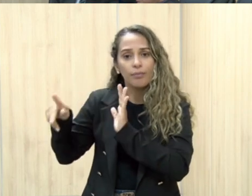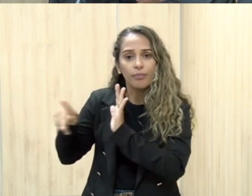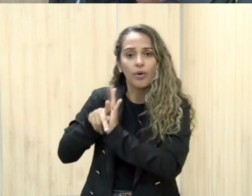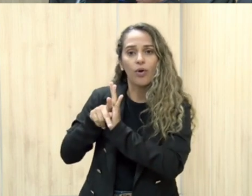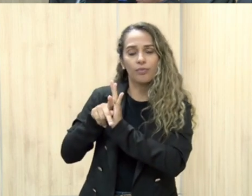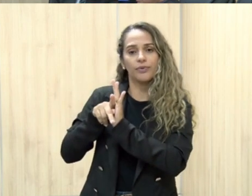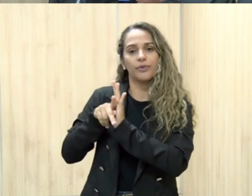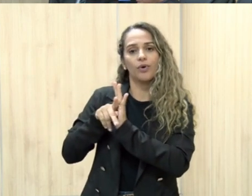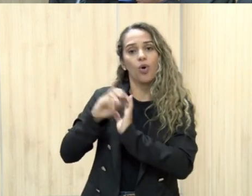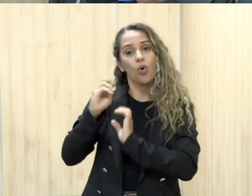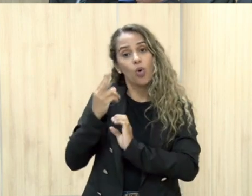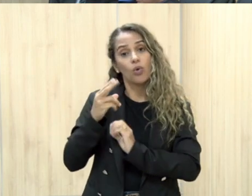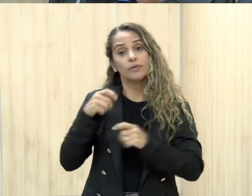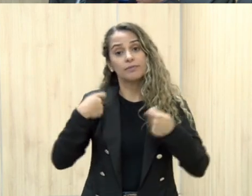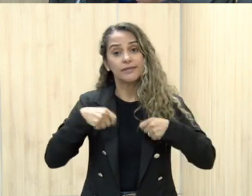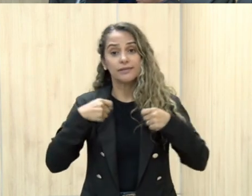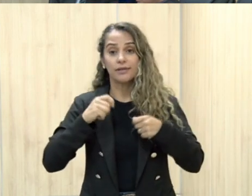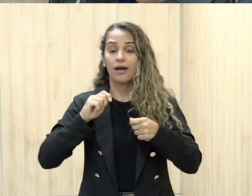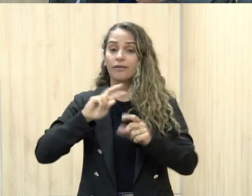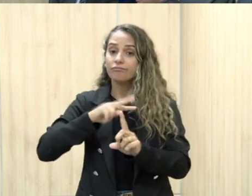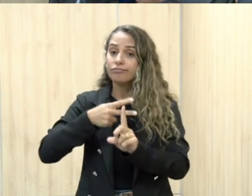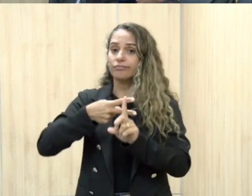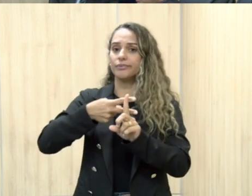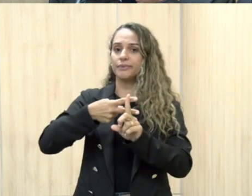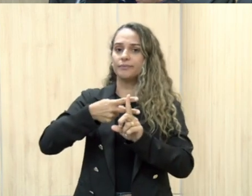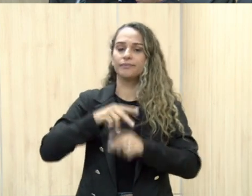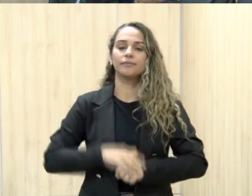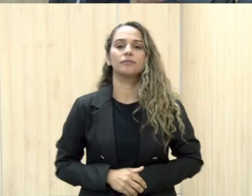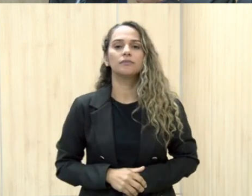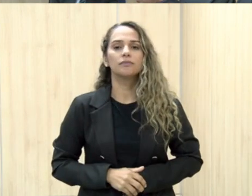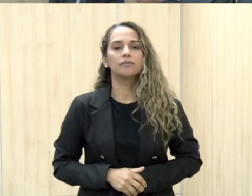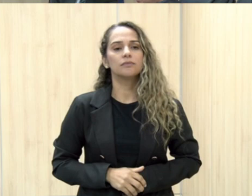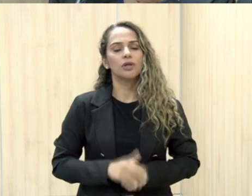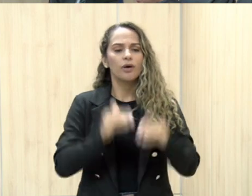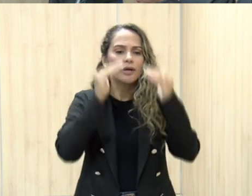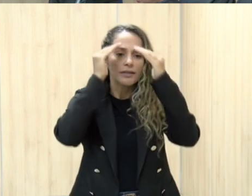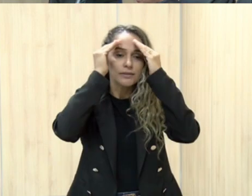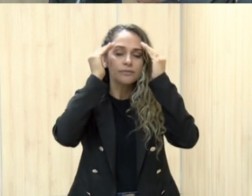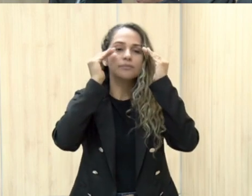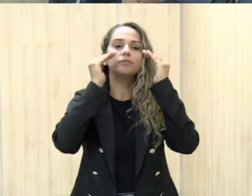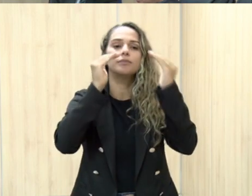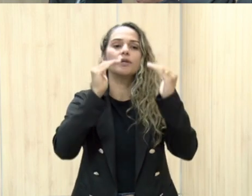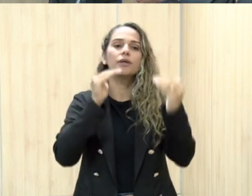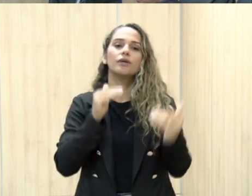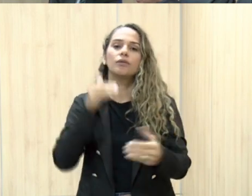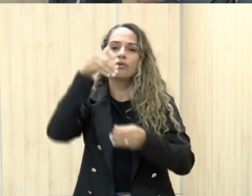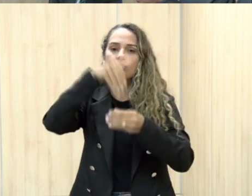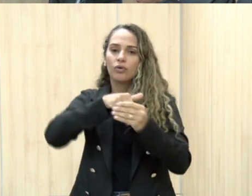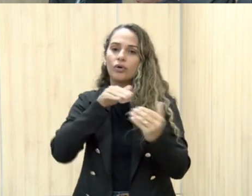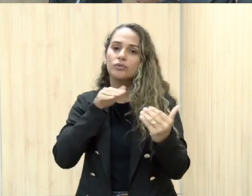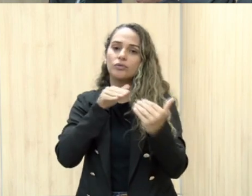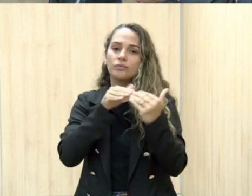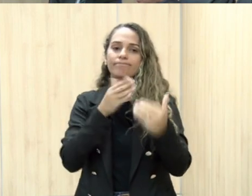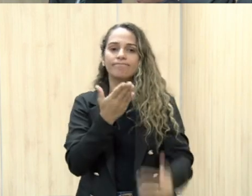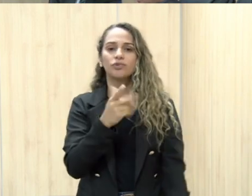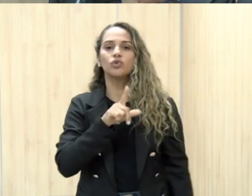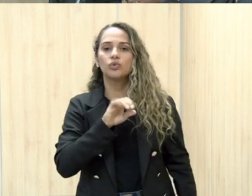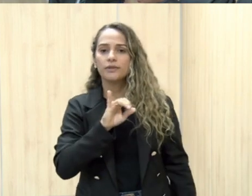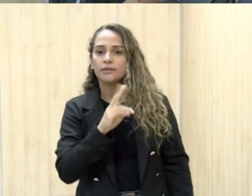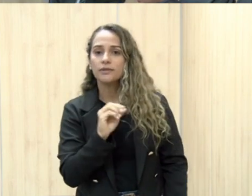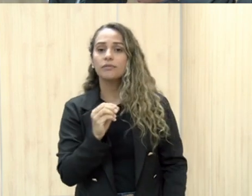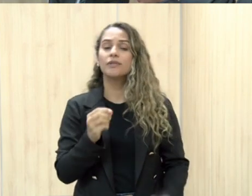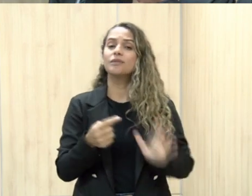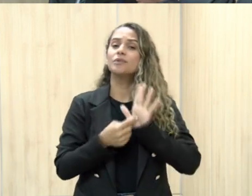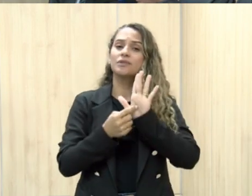necessário Então tá Claro com todo respeito ao voto Deputado Luizinho gurbel mas está